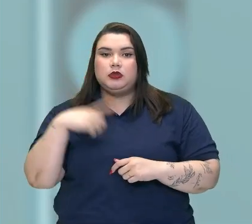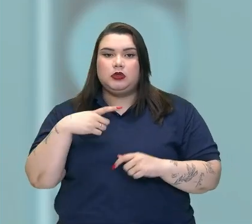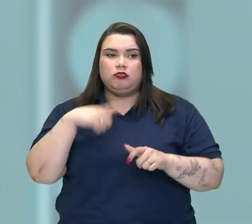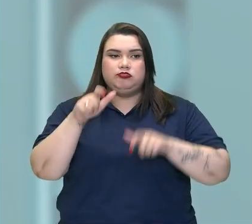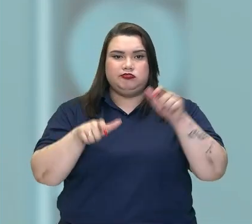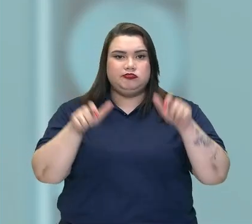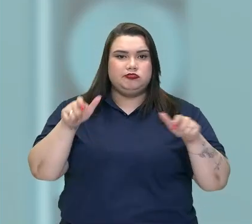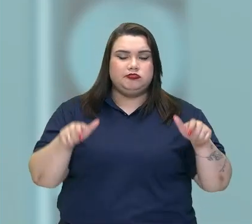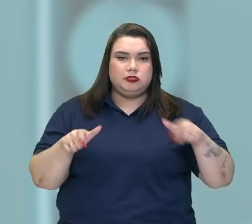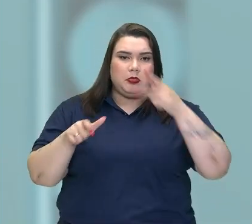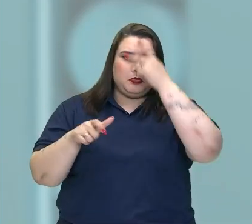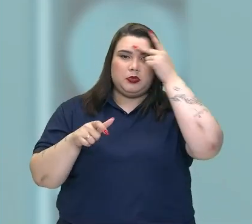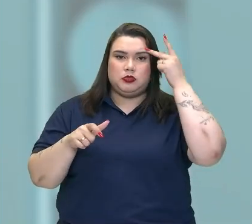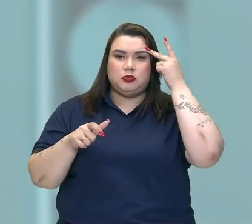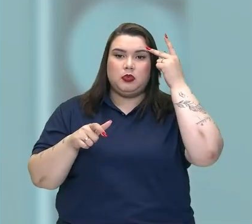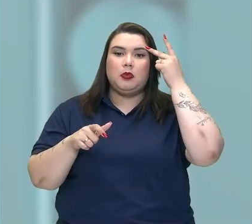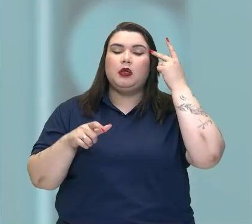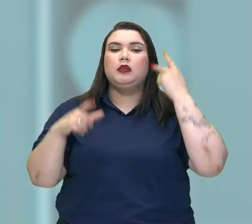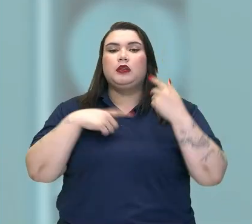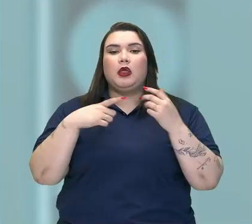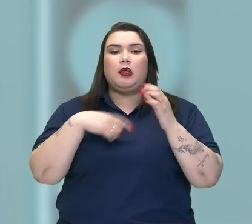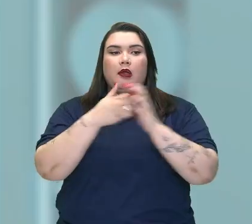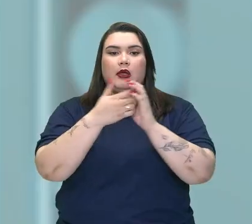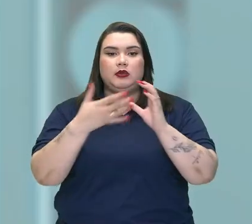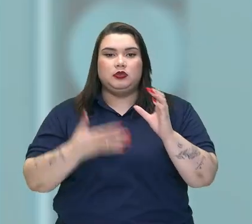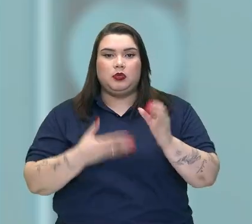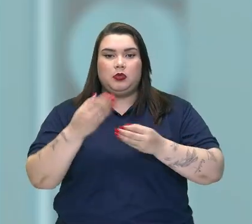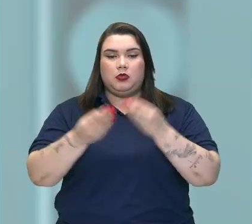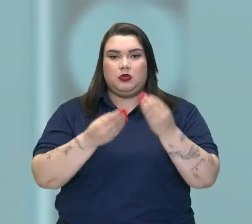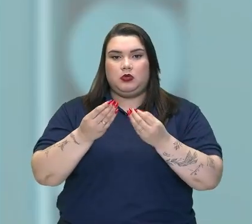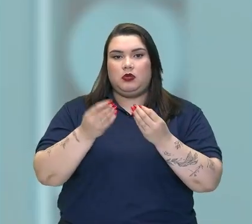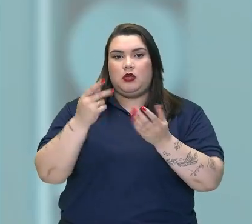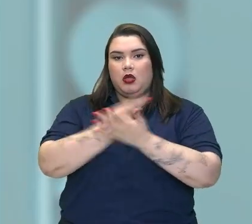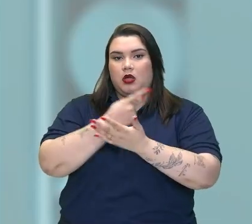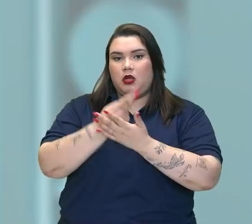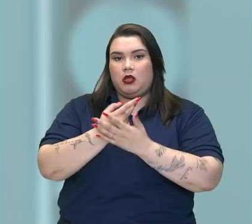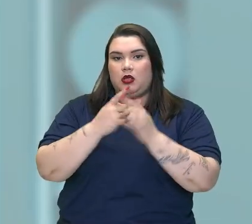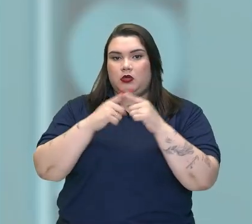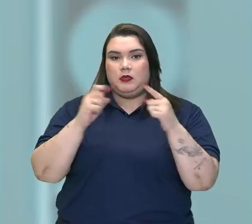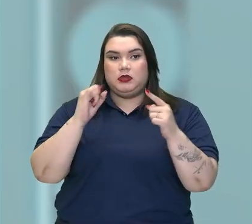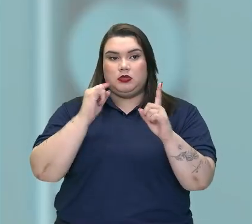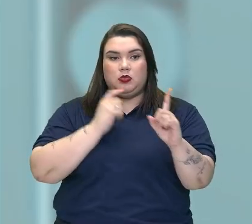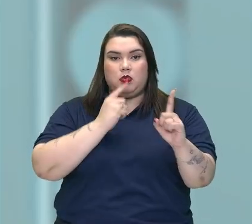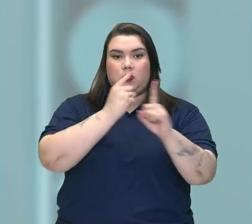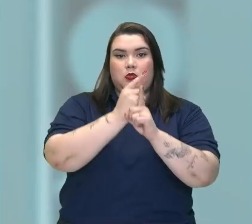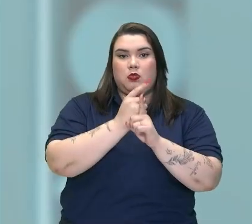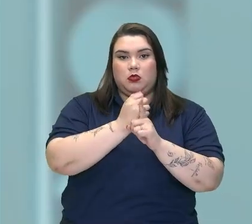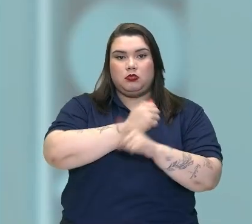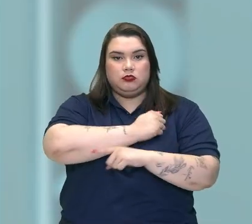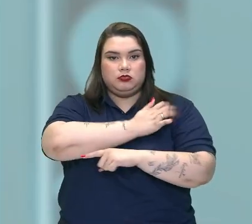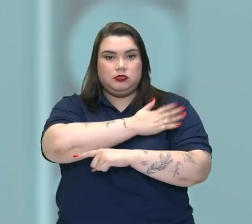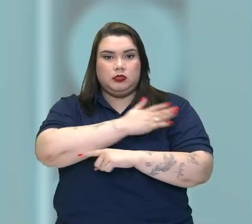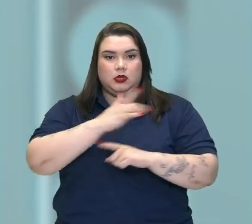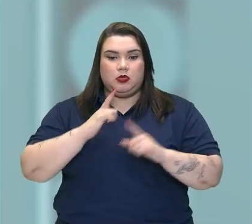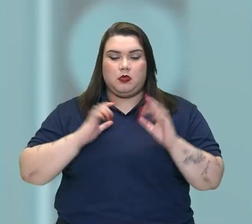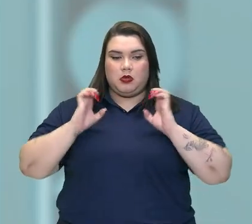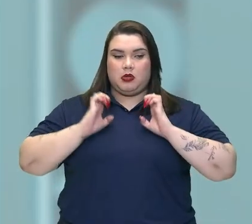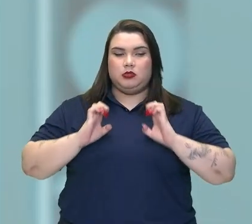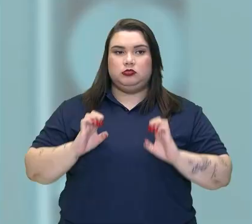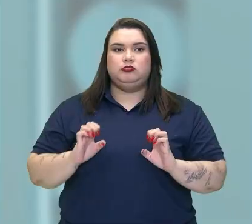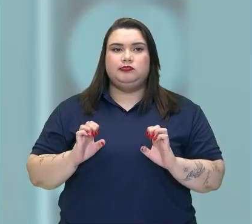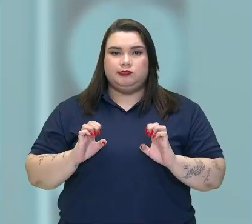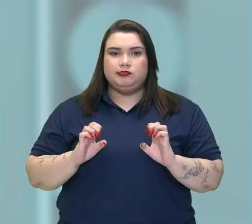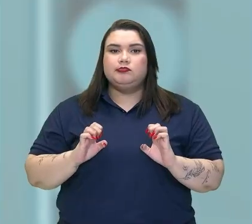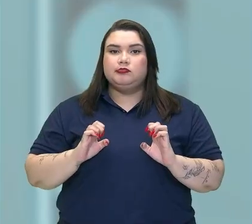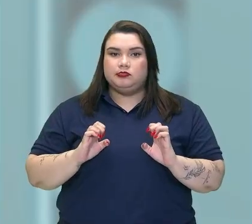essa característica de falar coisas incoerentes, mas quando ele se encontra com o tenente, ele tem uma postura mais